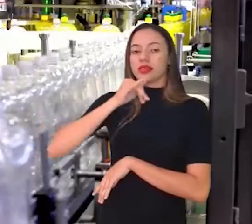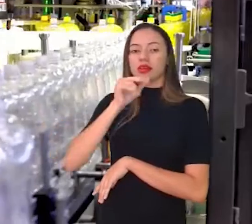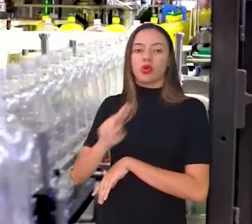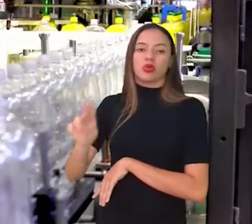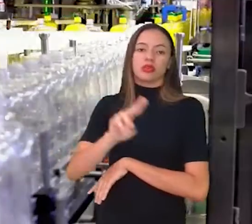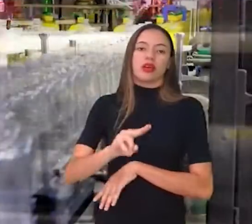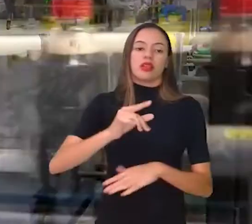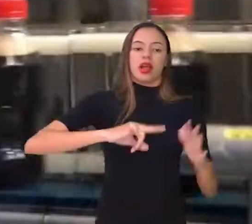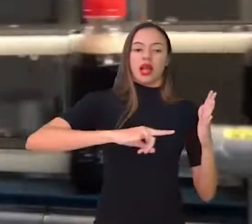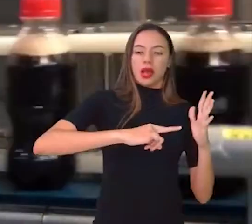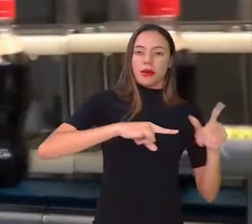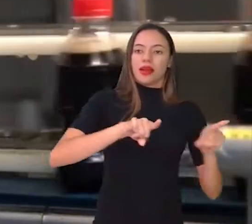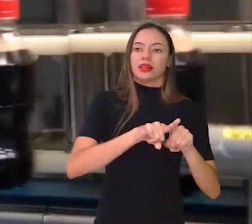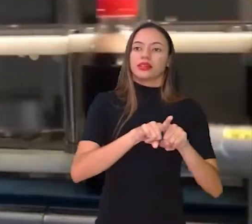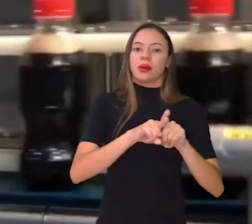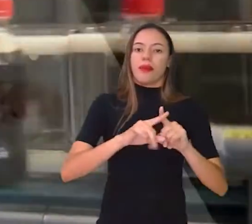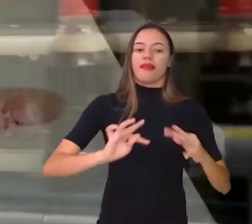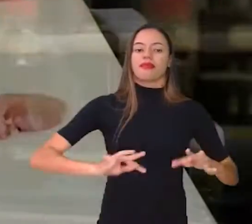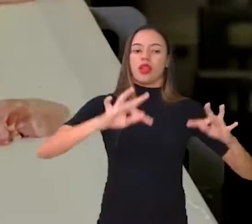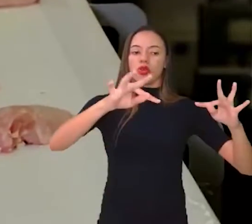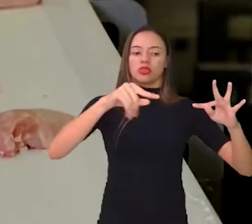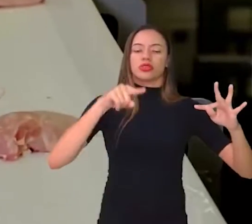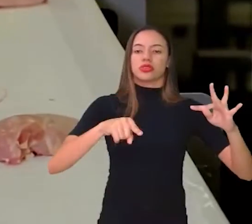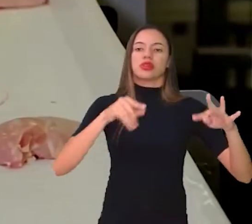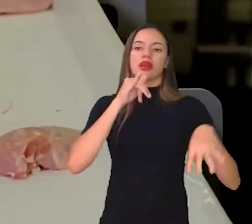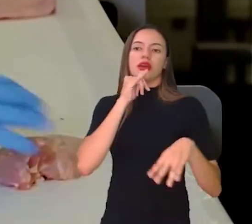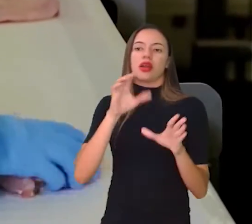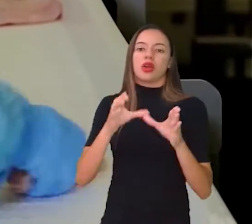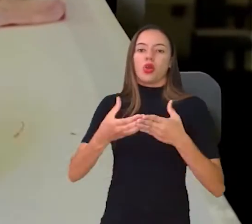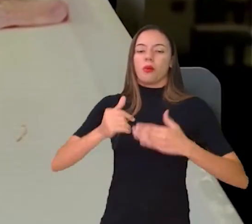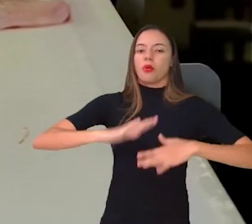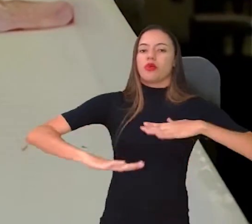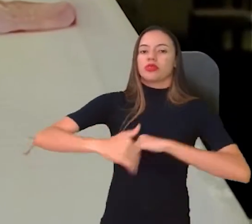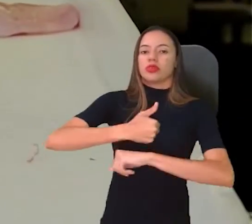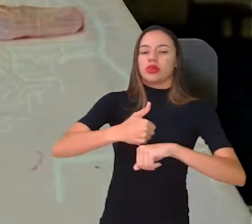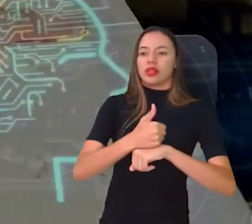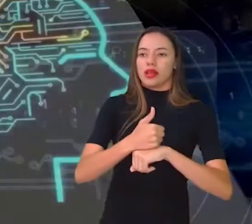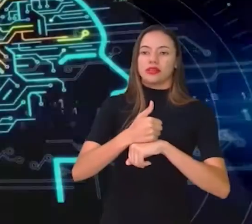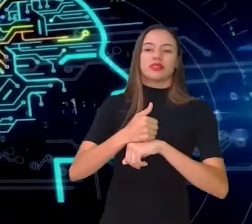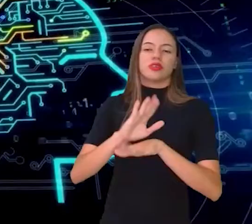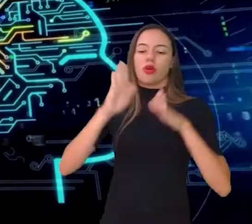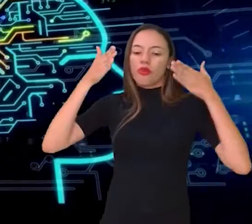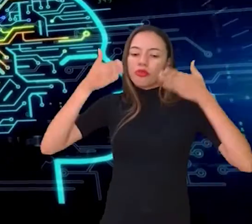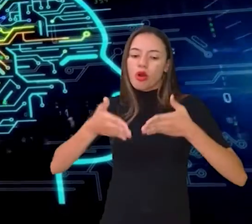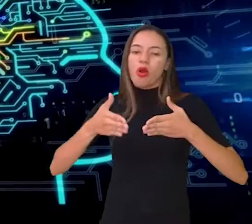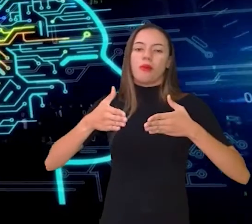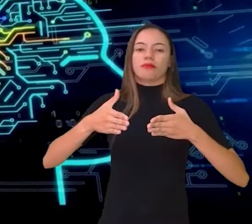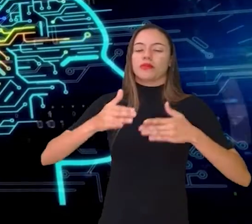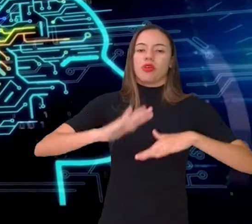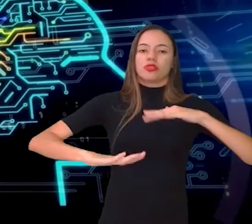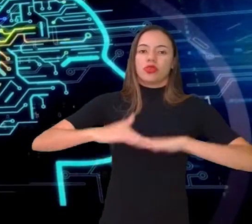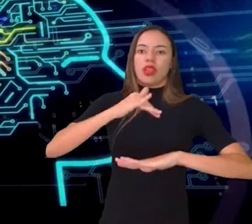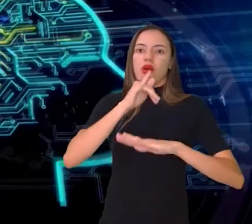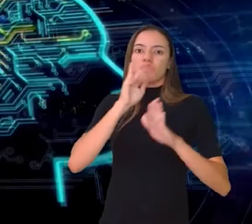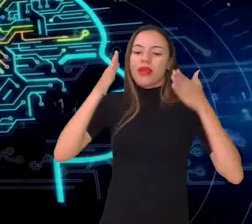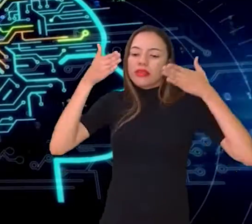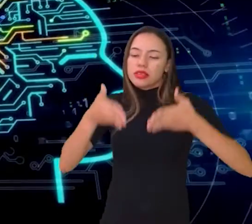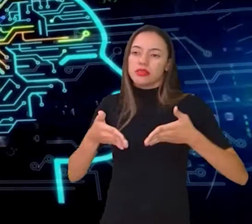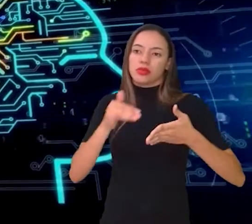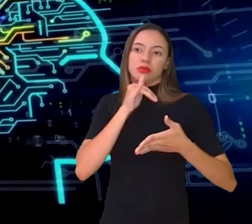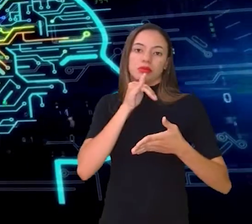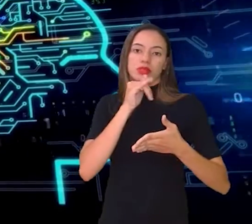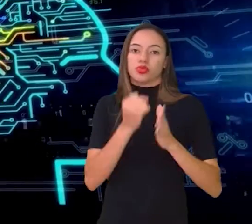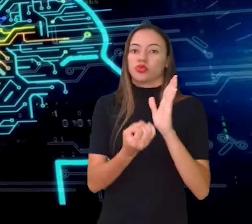obra especializada, com o objetivo de otimizar os processos de manufatura. Com o surgimento da